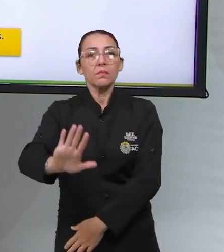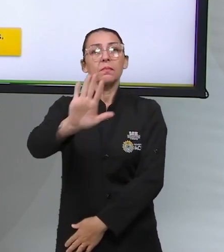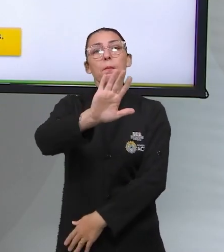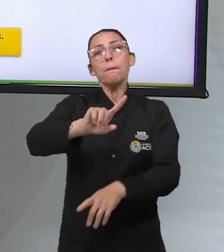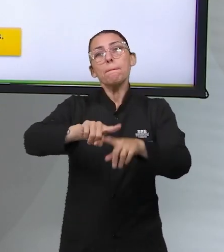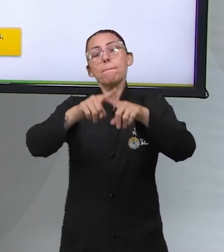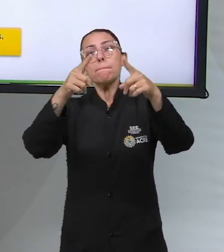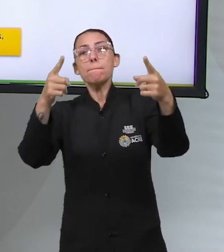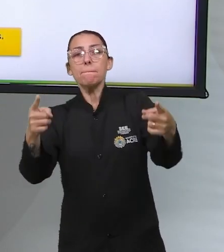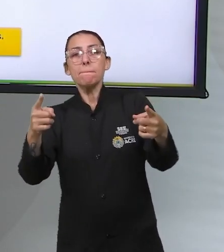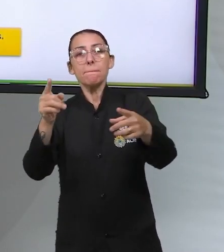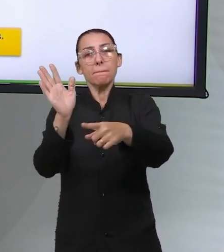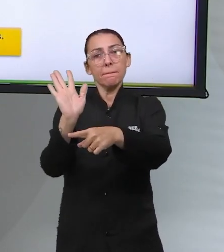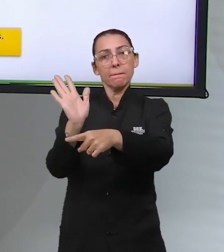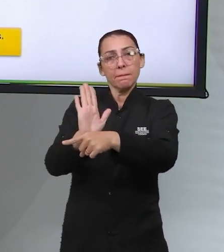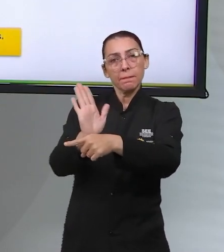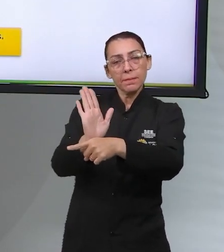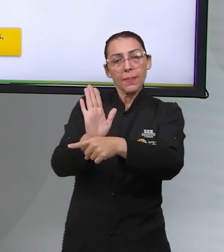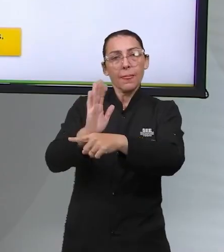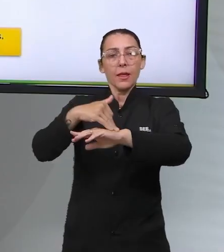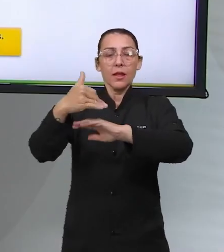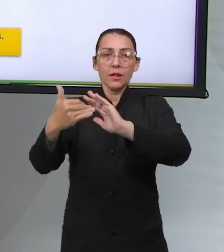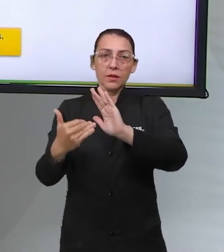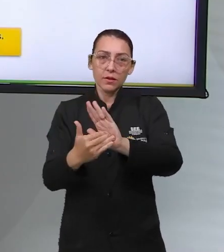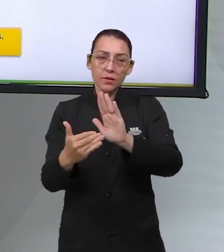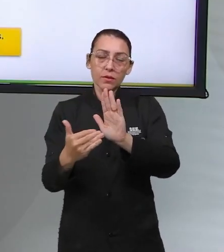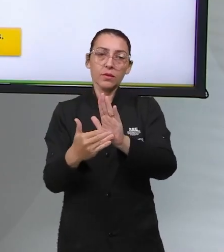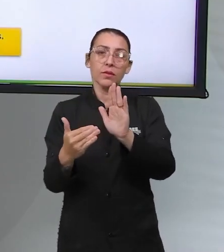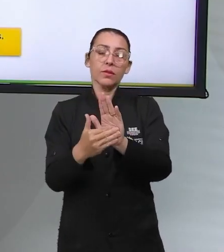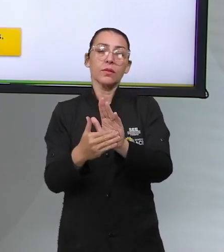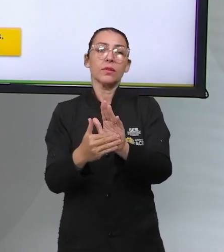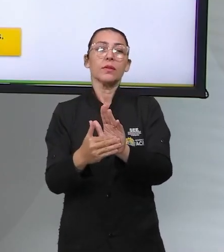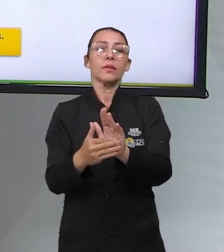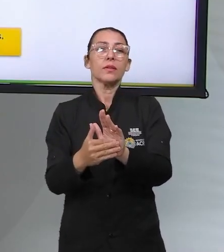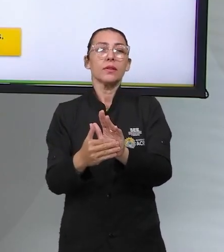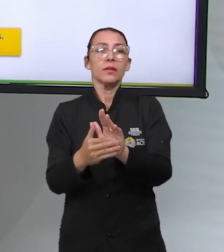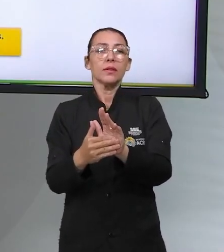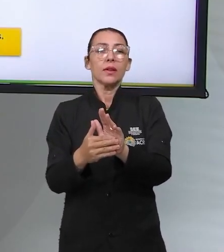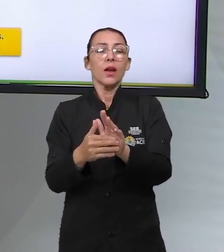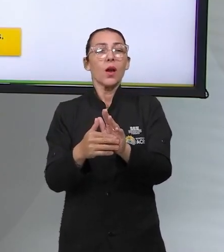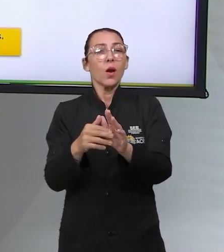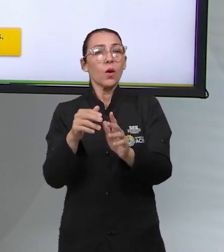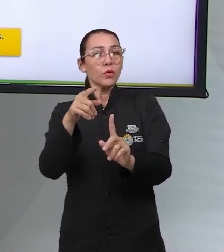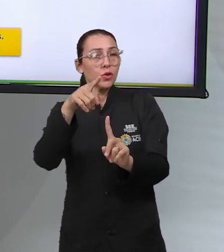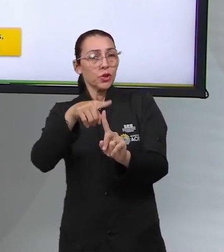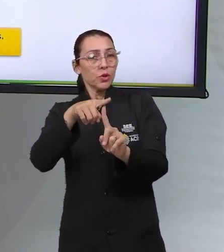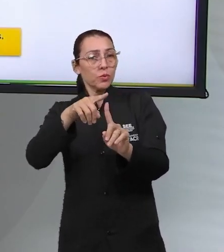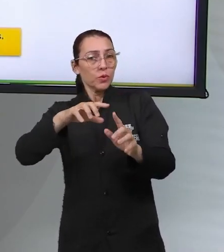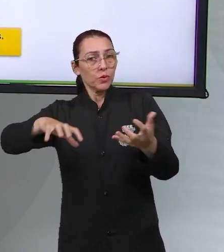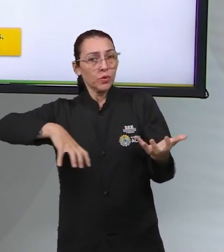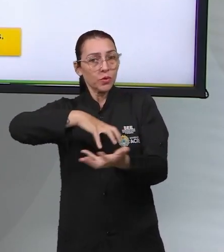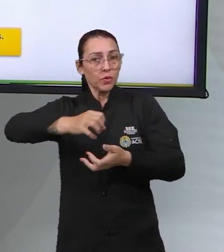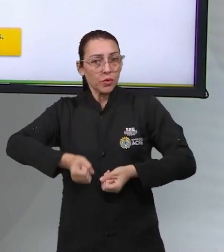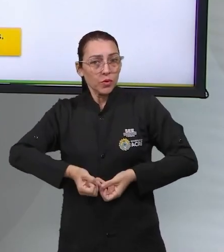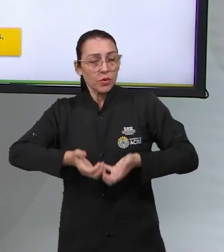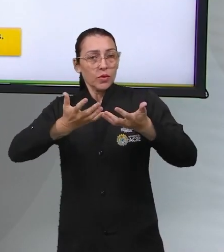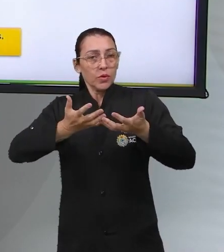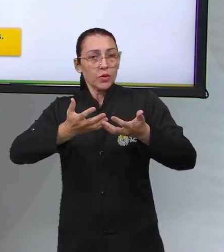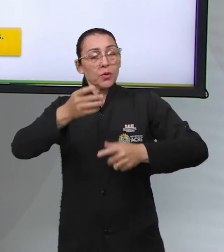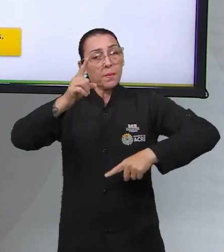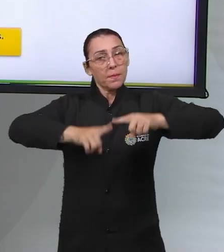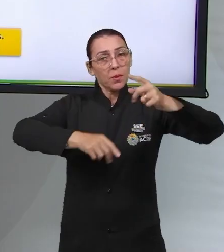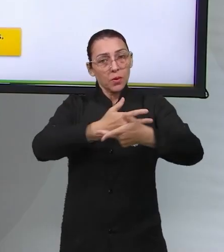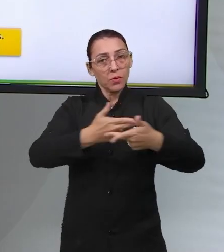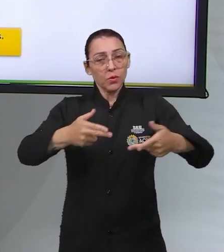Mas será que o cinema, com toda a sua logística, ele é um tipo de manifestação, ele é um tipo de